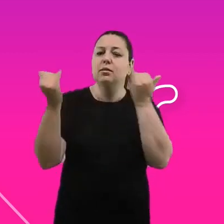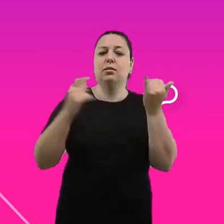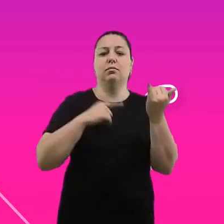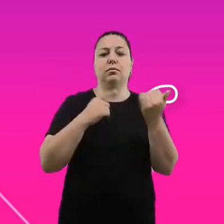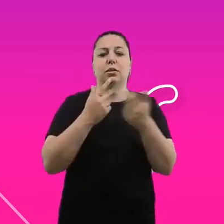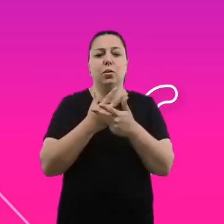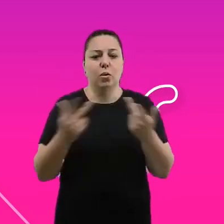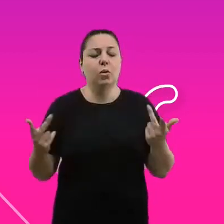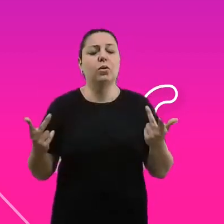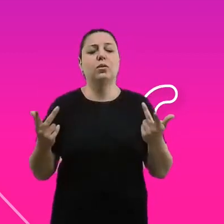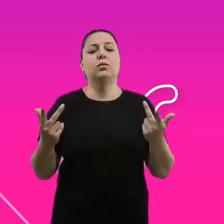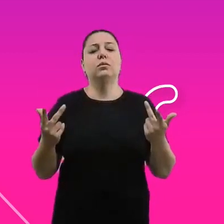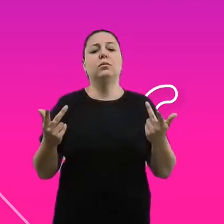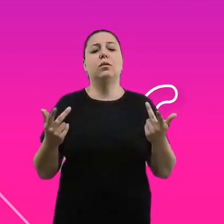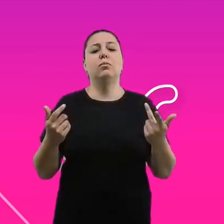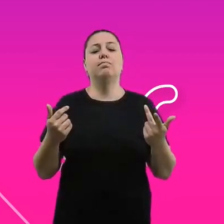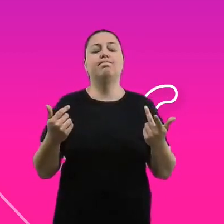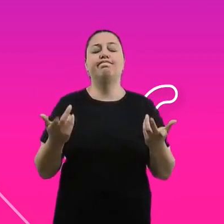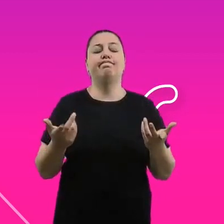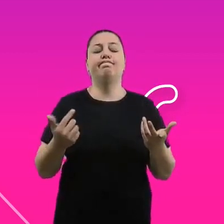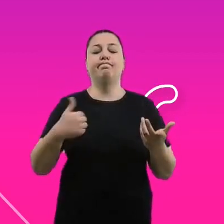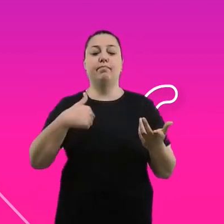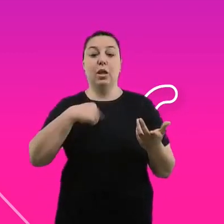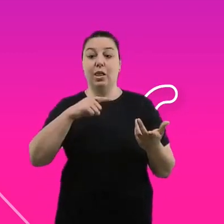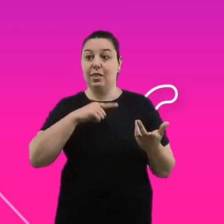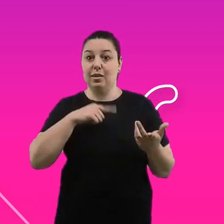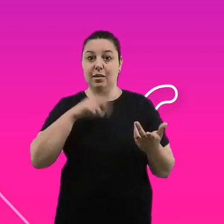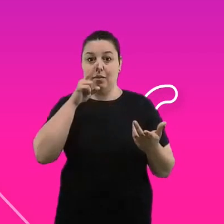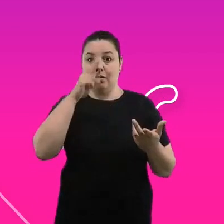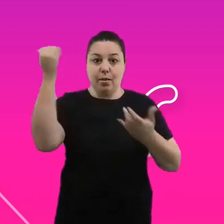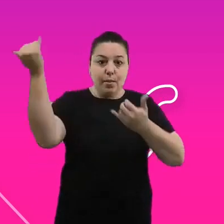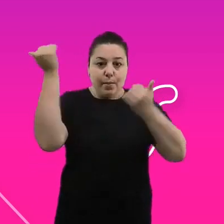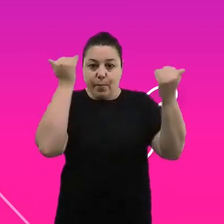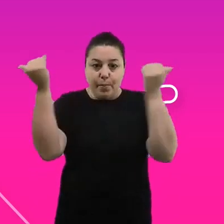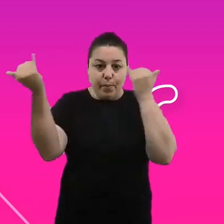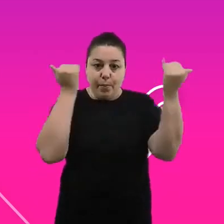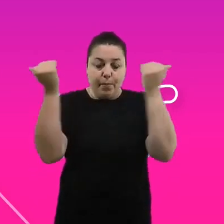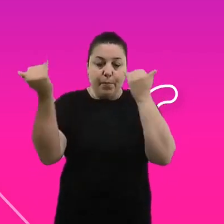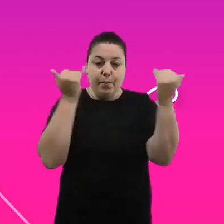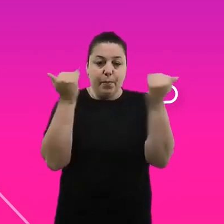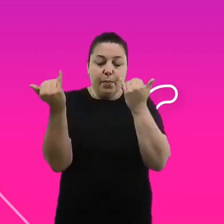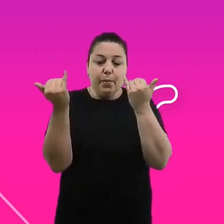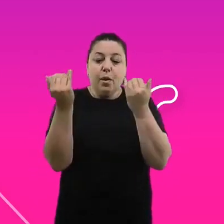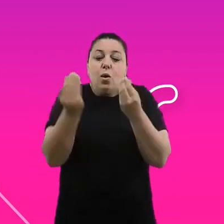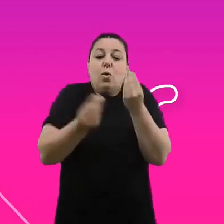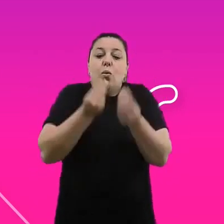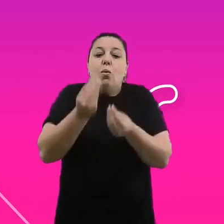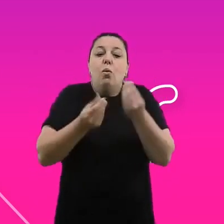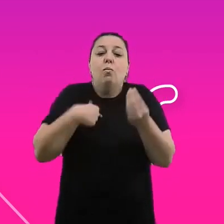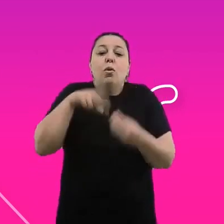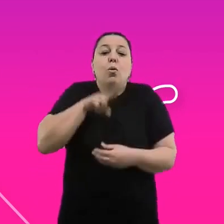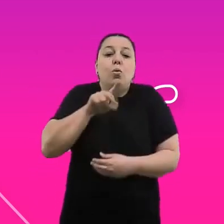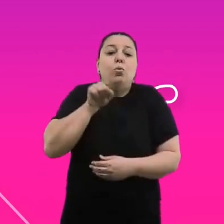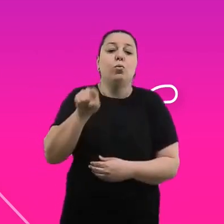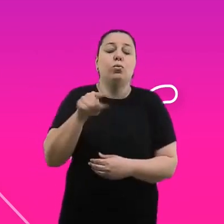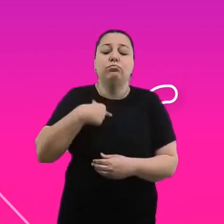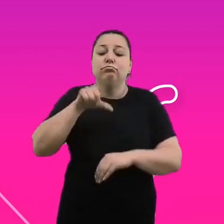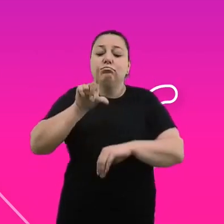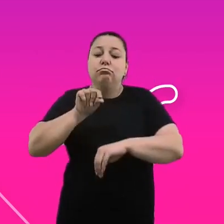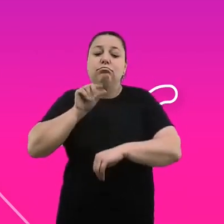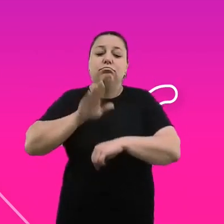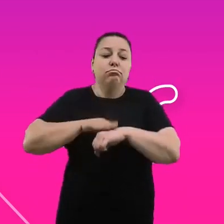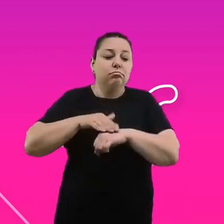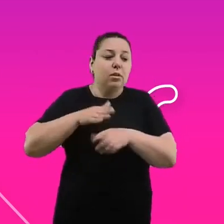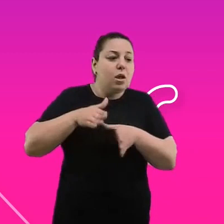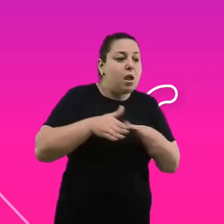making. Se eu tenho muitas, né, informações, qual o sentido que eu faço dessas informações? Para que caminho eu vou? E eu acho que, olhando de